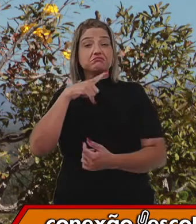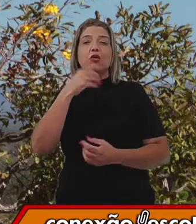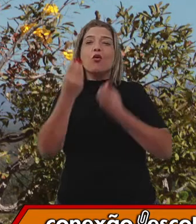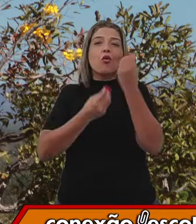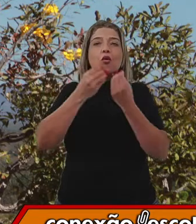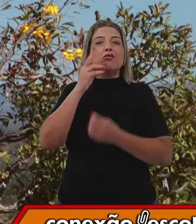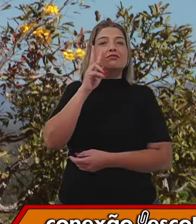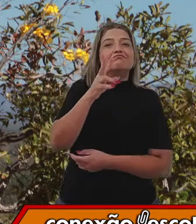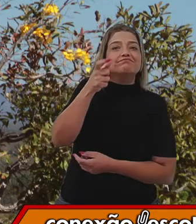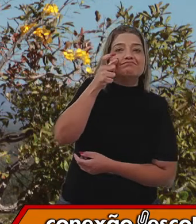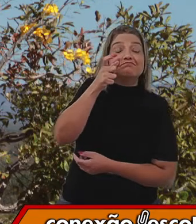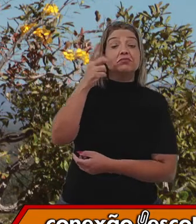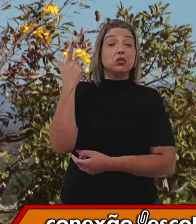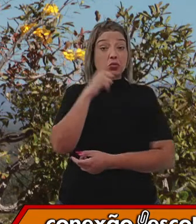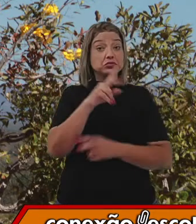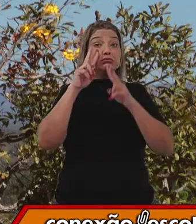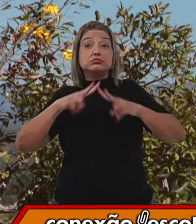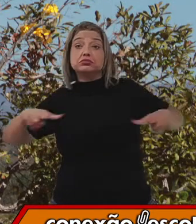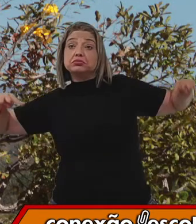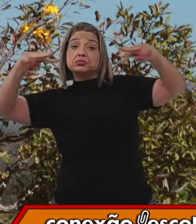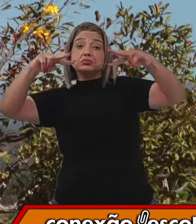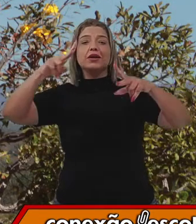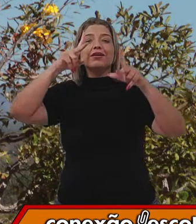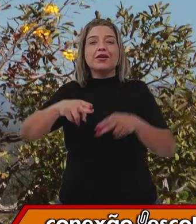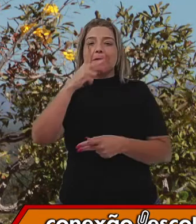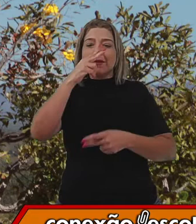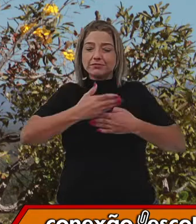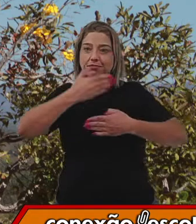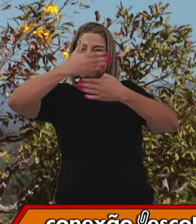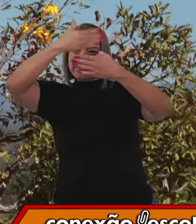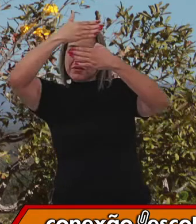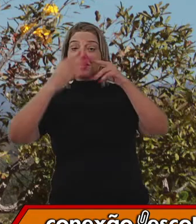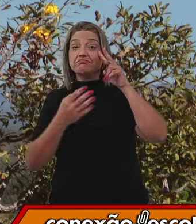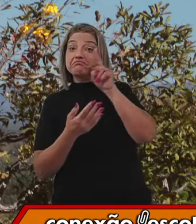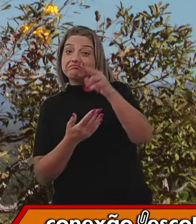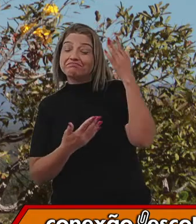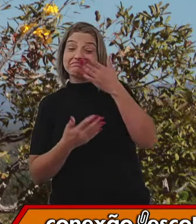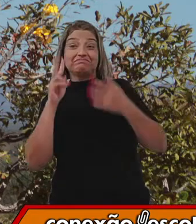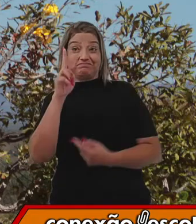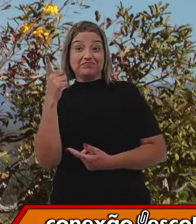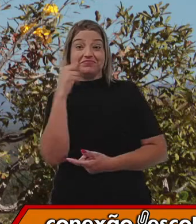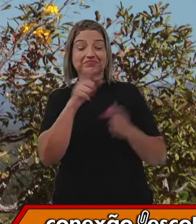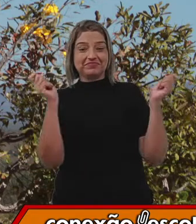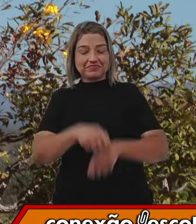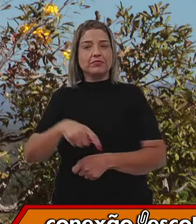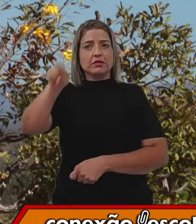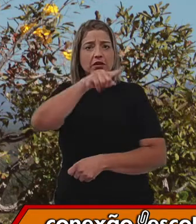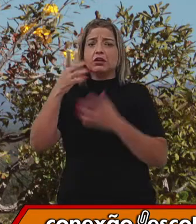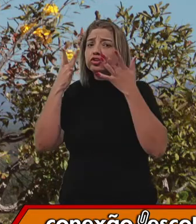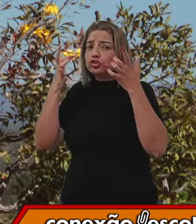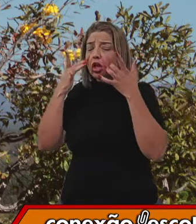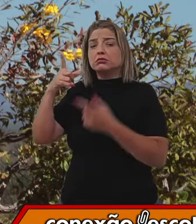se estivesse enxergando através de uma parede de uma sala. Alguns teatros têm um palco que